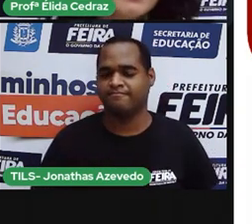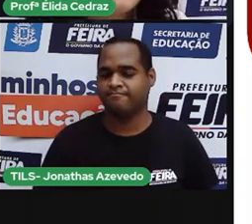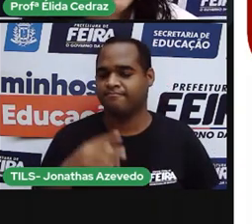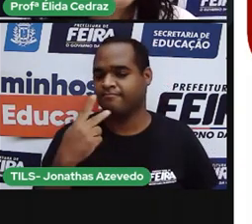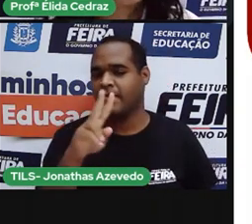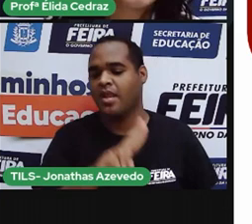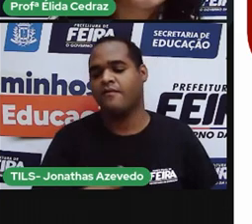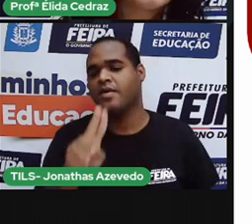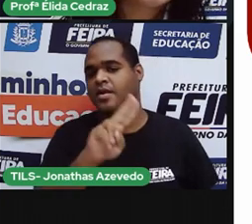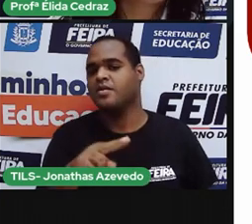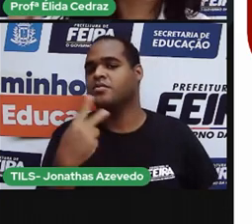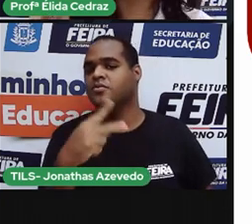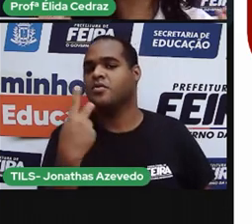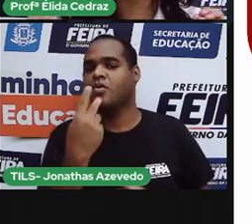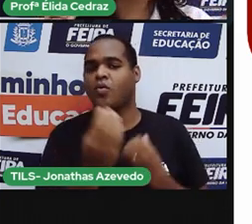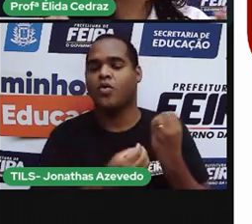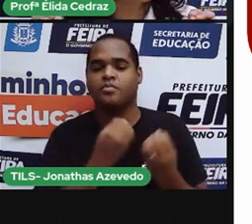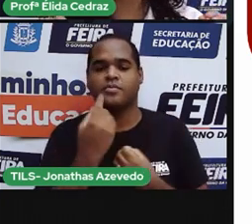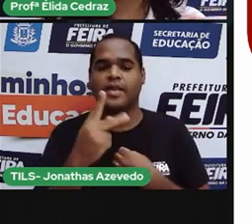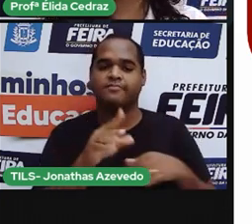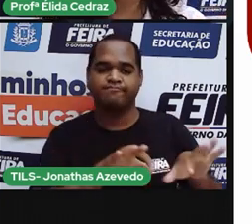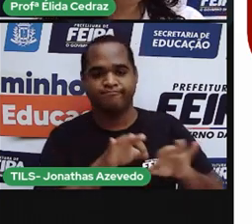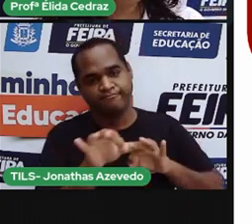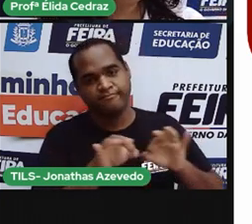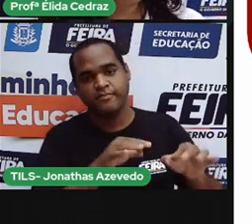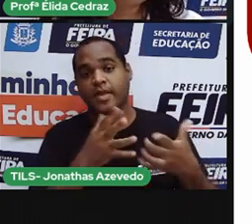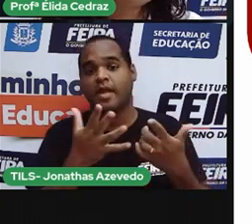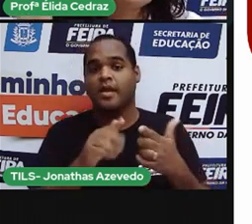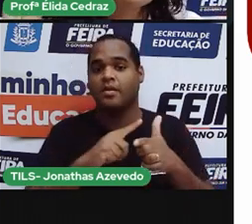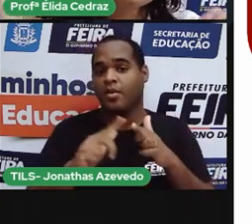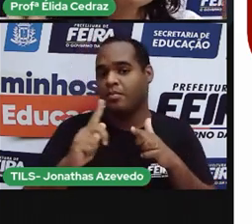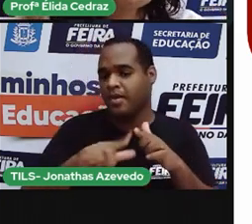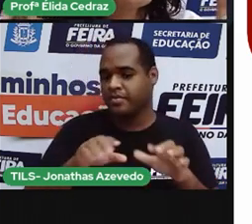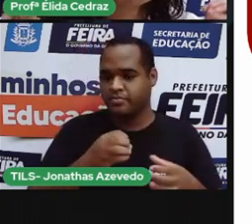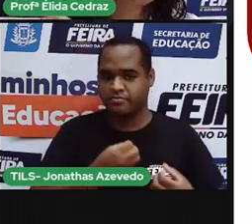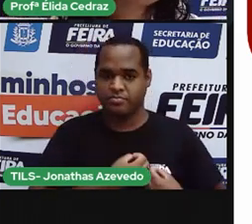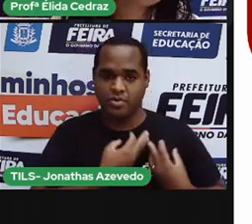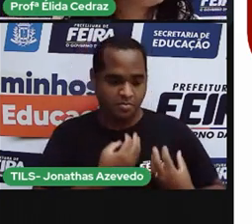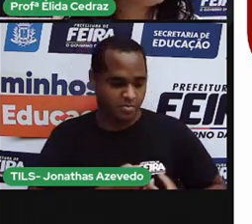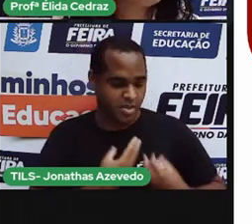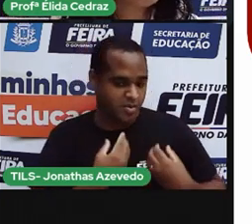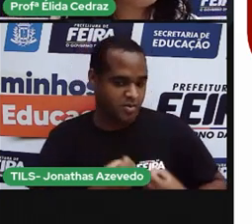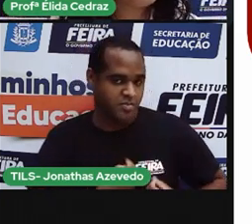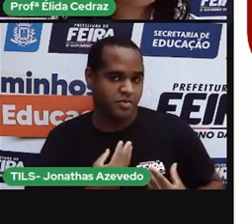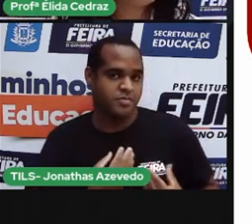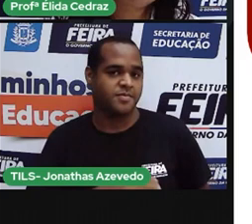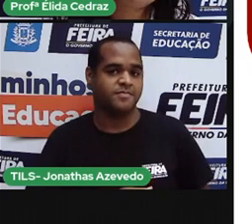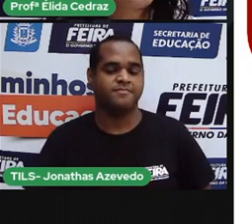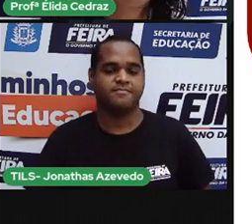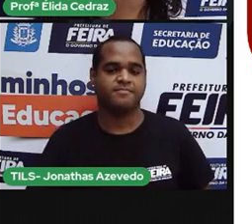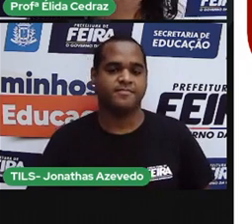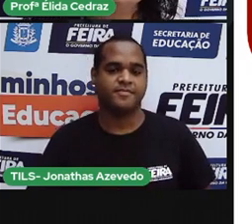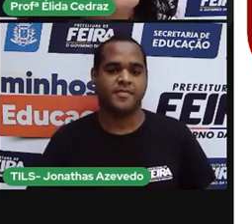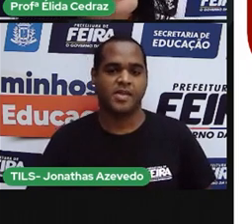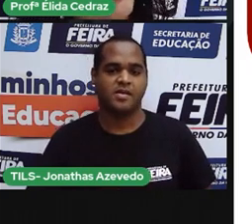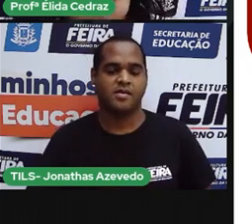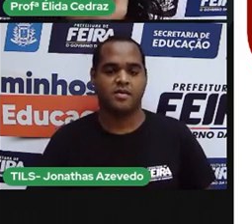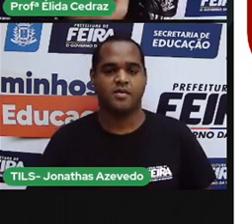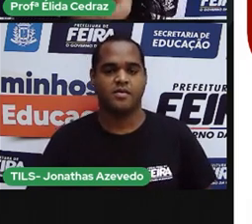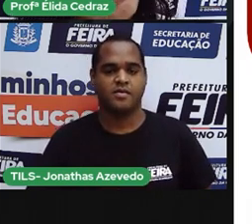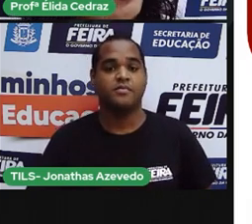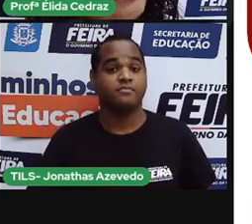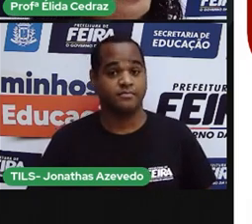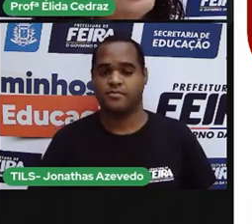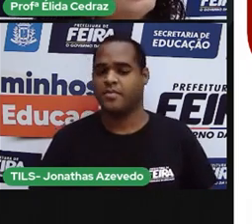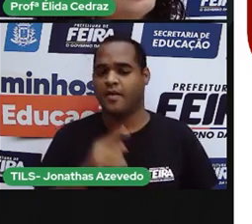Quais as estratégias que vocês usaram aí para resolver os probleminhas do poema? Quando vocês